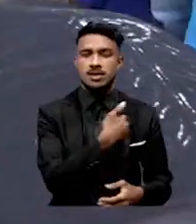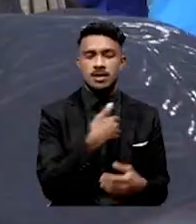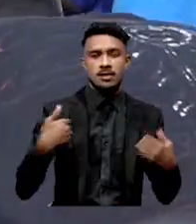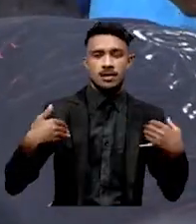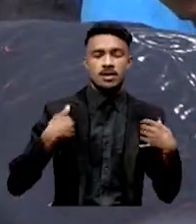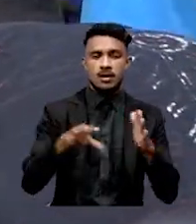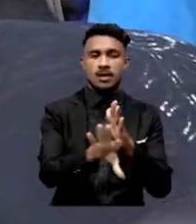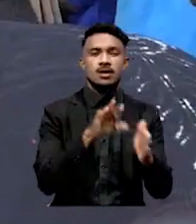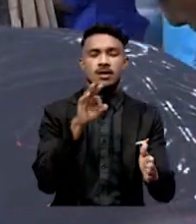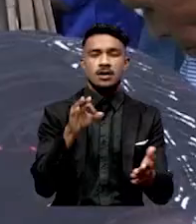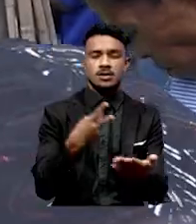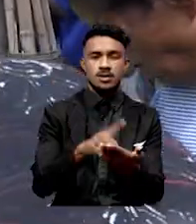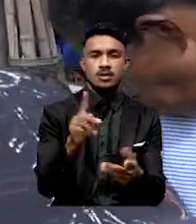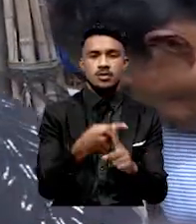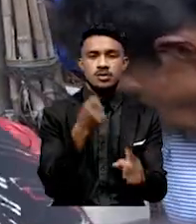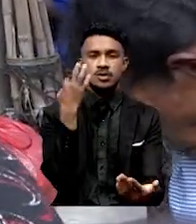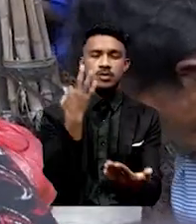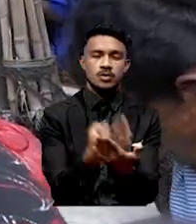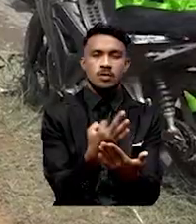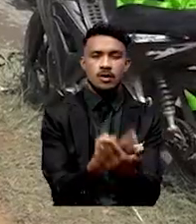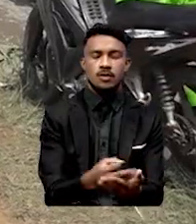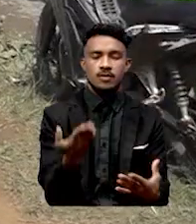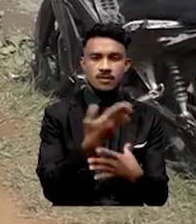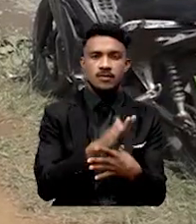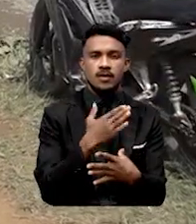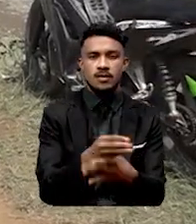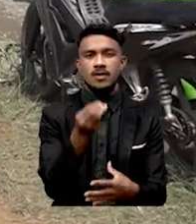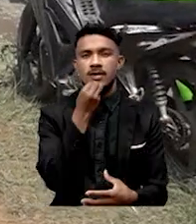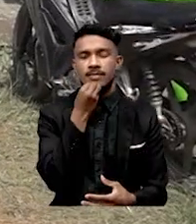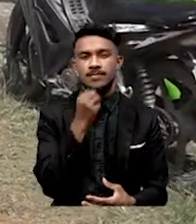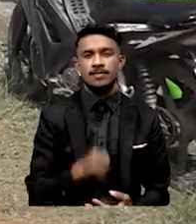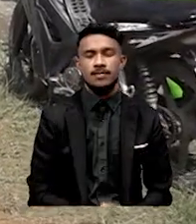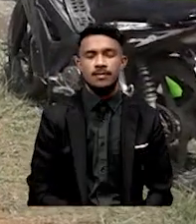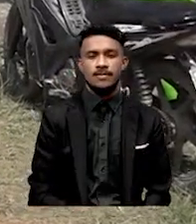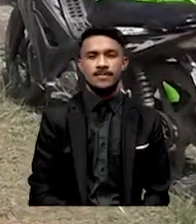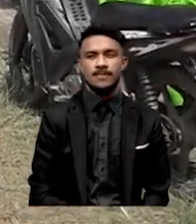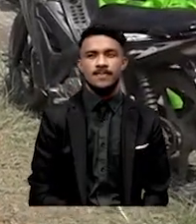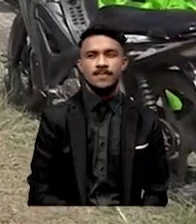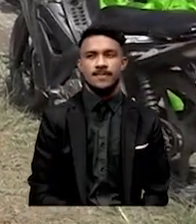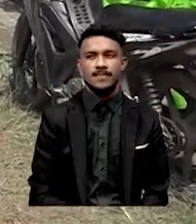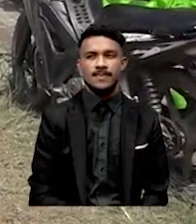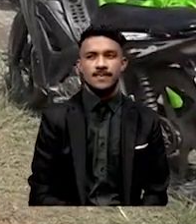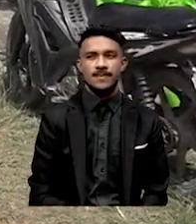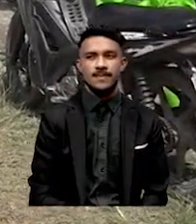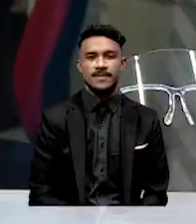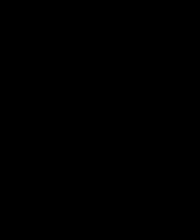o si governo mas que distribui ona cesta básica. Fátima Pereira, Lamberto da Silva, GMN.